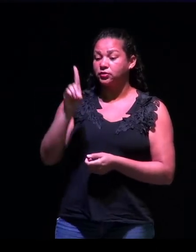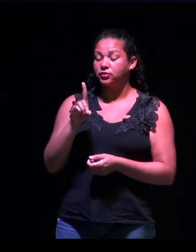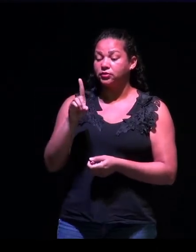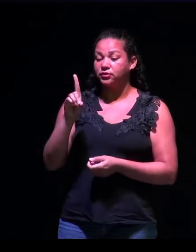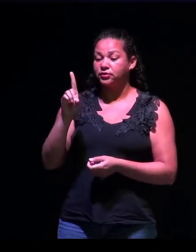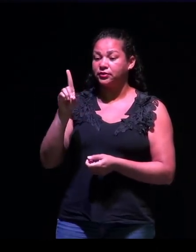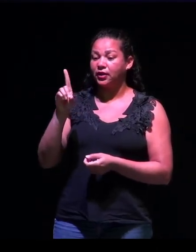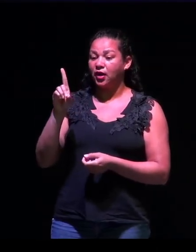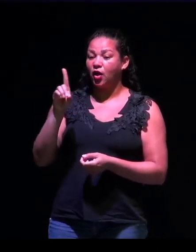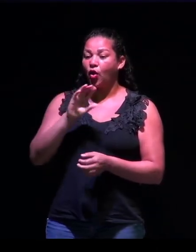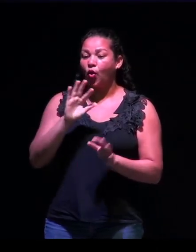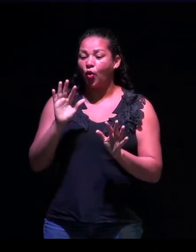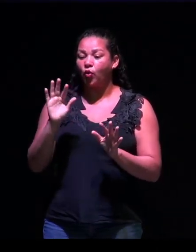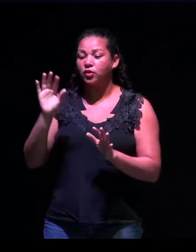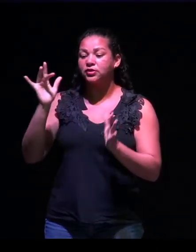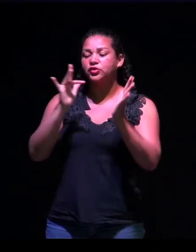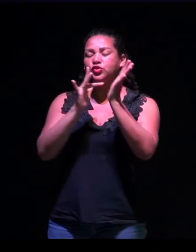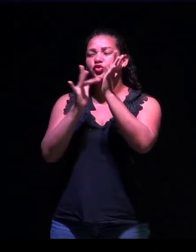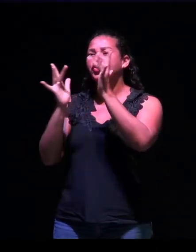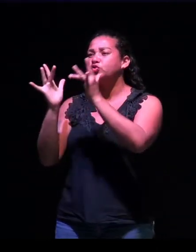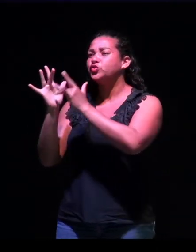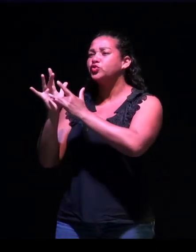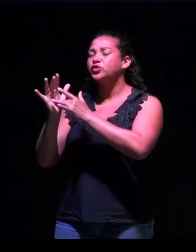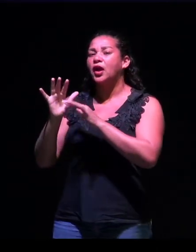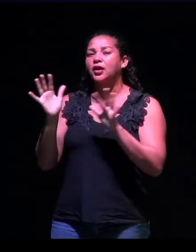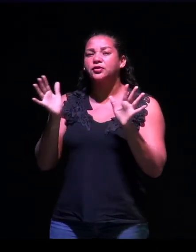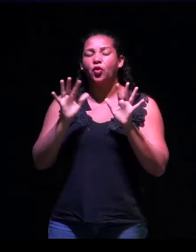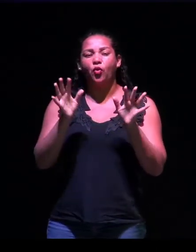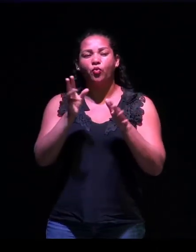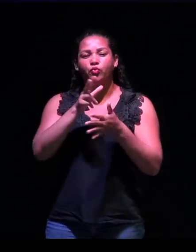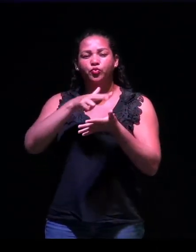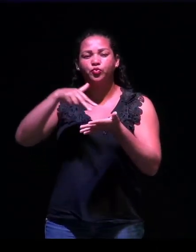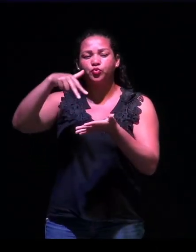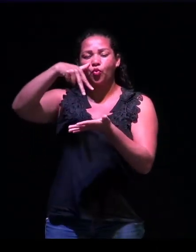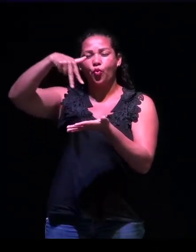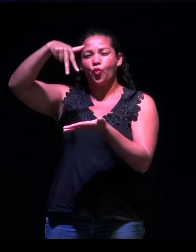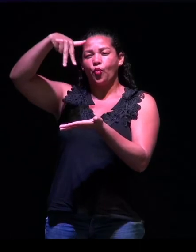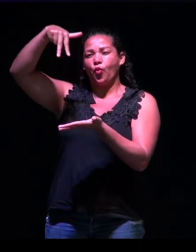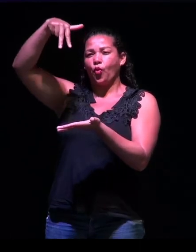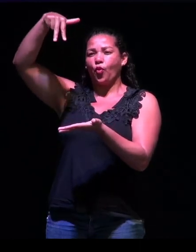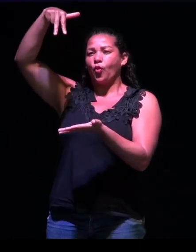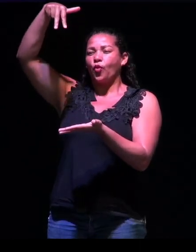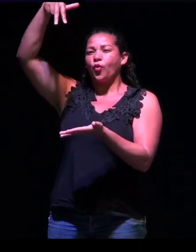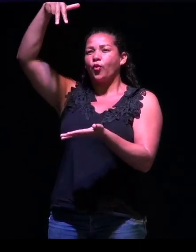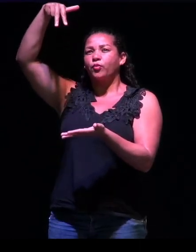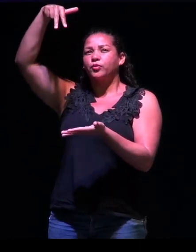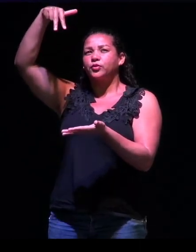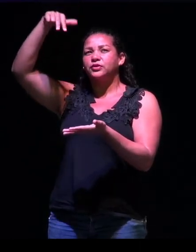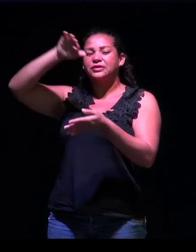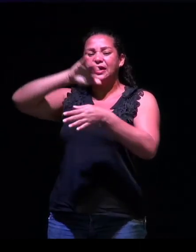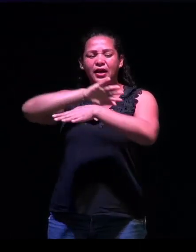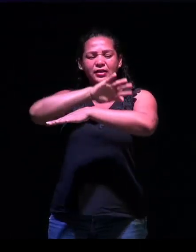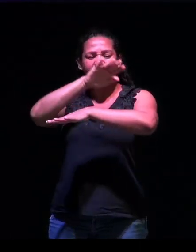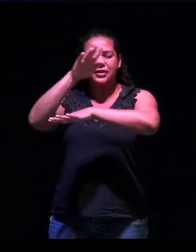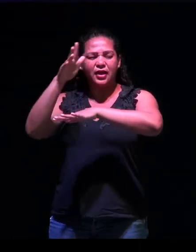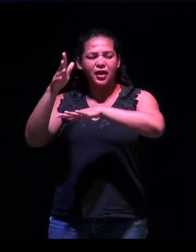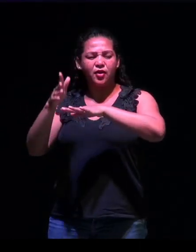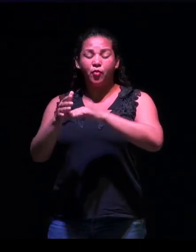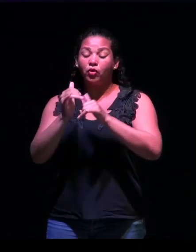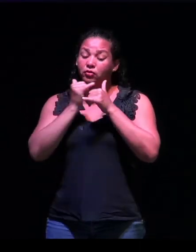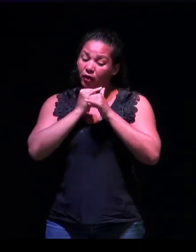na despedida, lá no monte de onde Ele foi arrebatado para o céu, naquele monte, a Bíblia diz que Ele deu